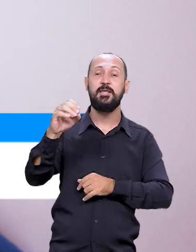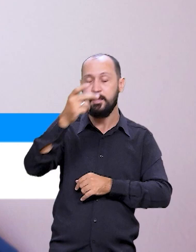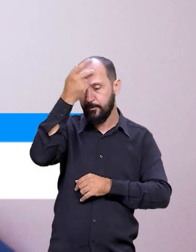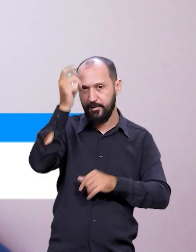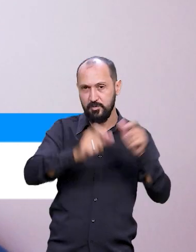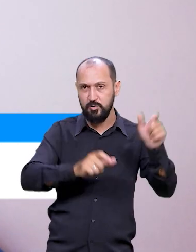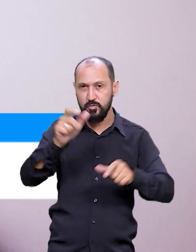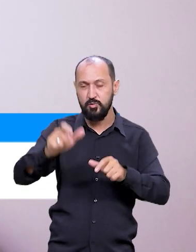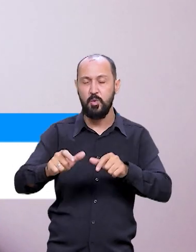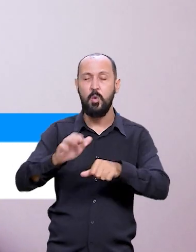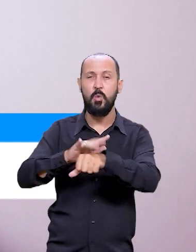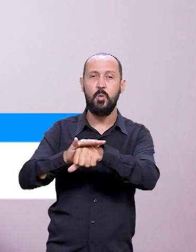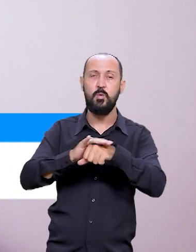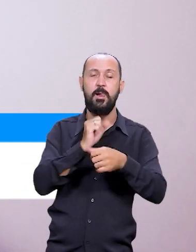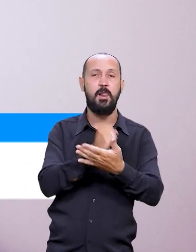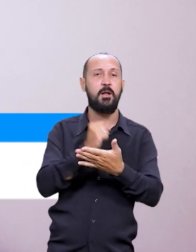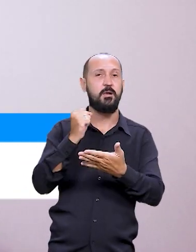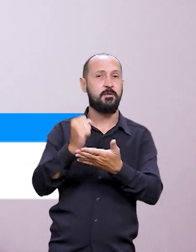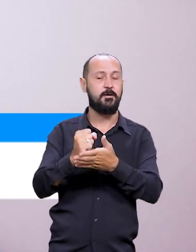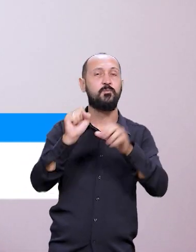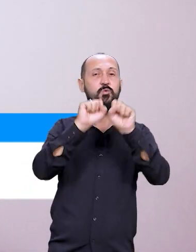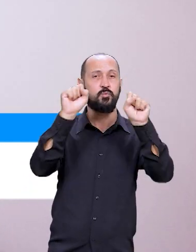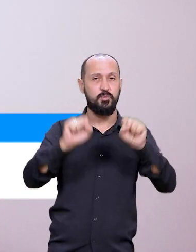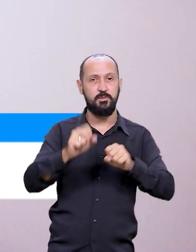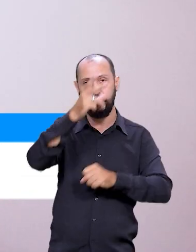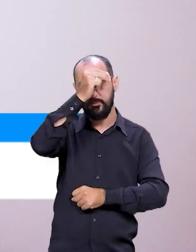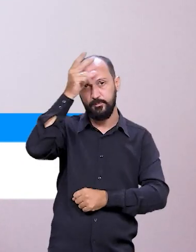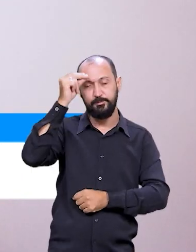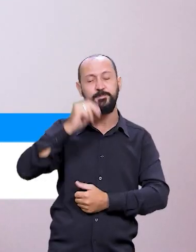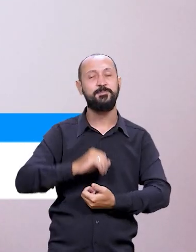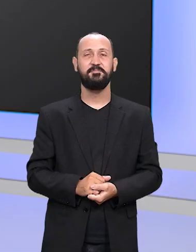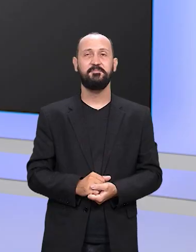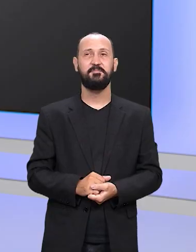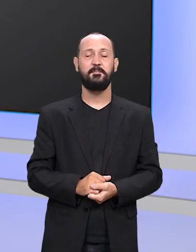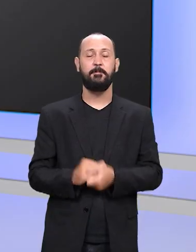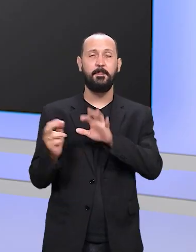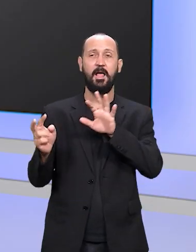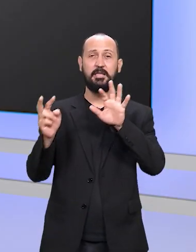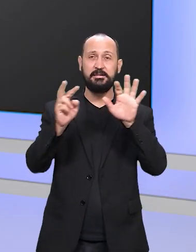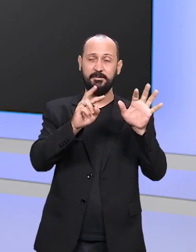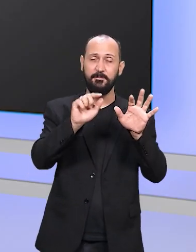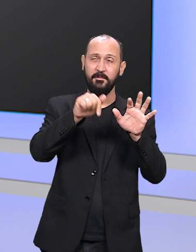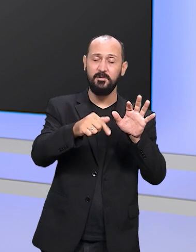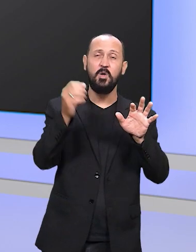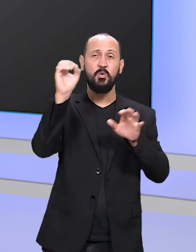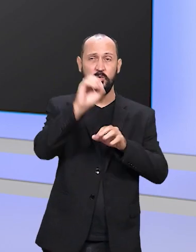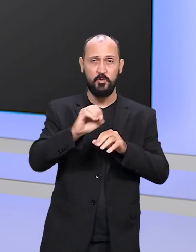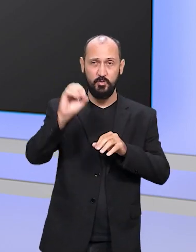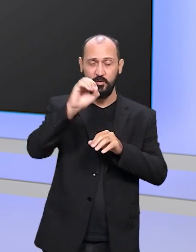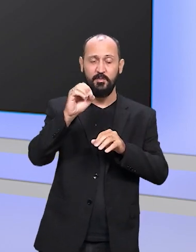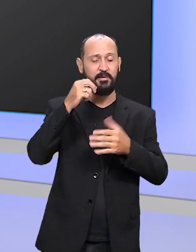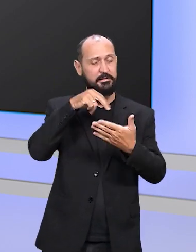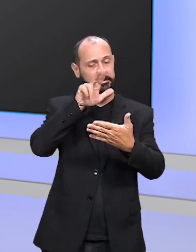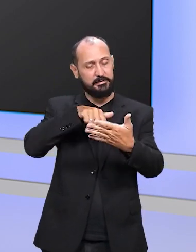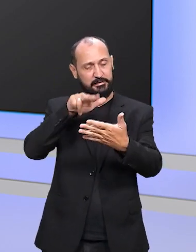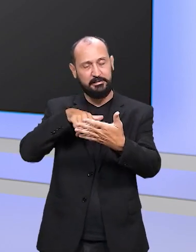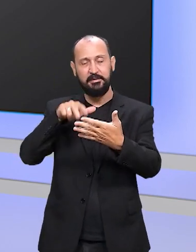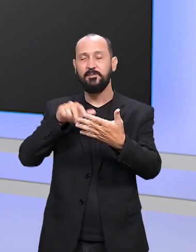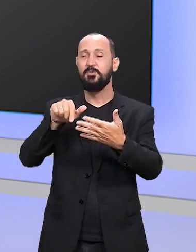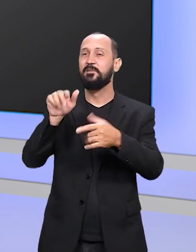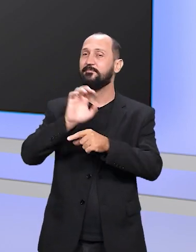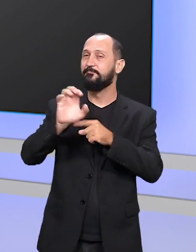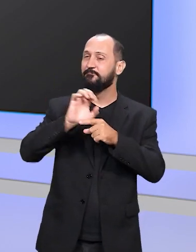500 pacientes com fibromialgia cadastrados no sistema do município. A última semana de outubro será de